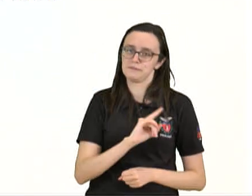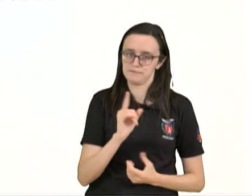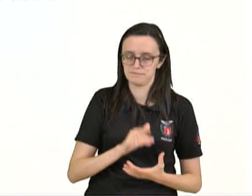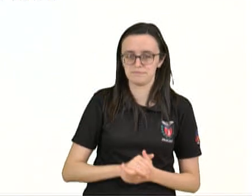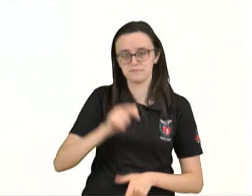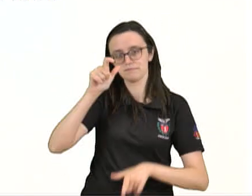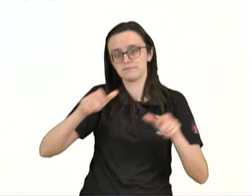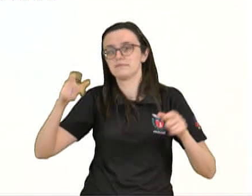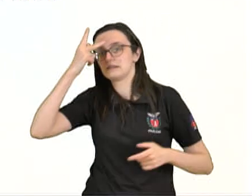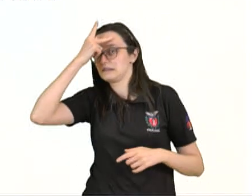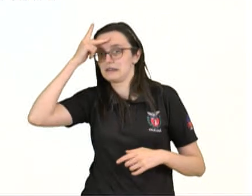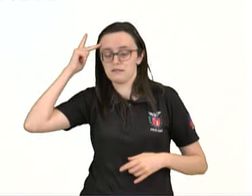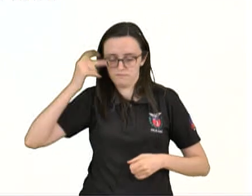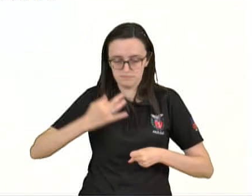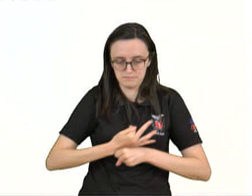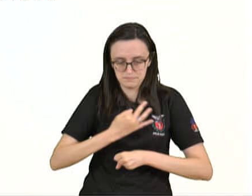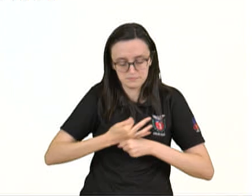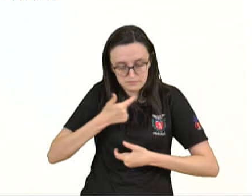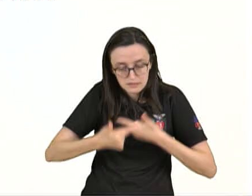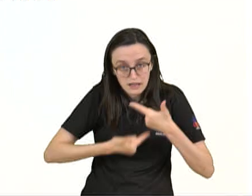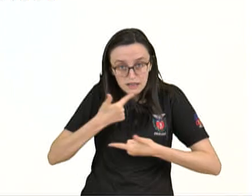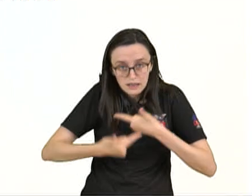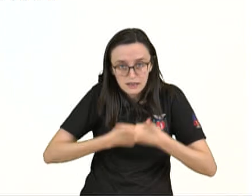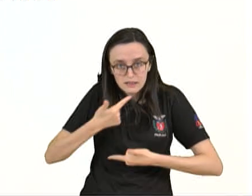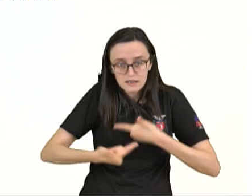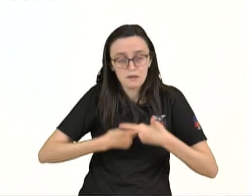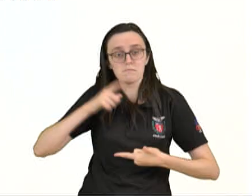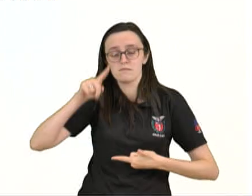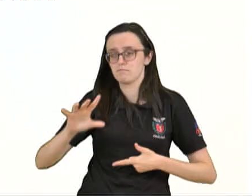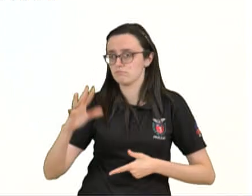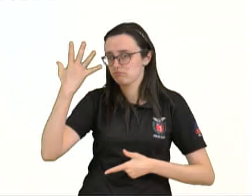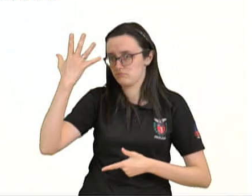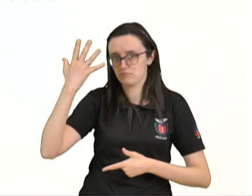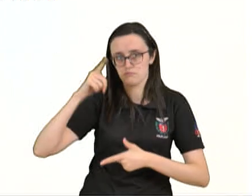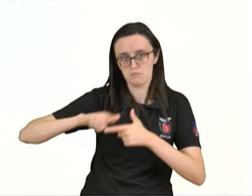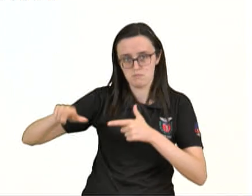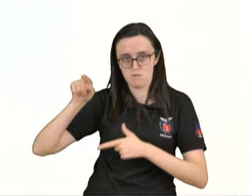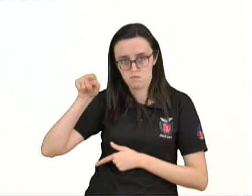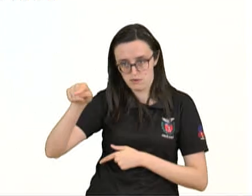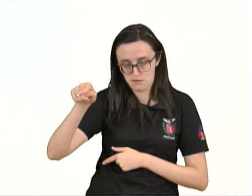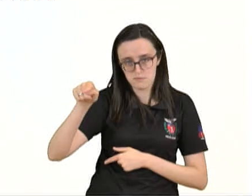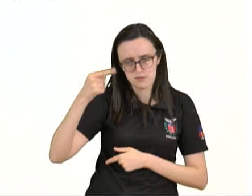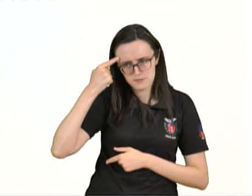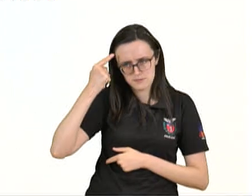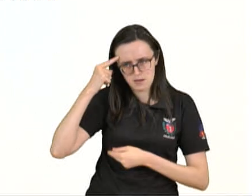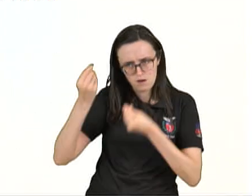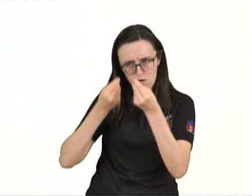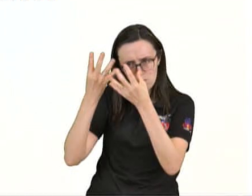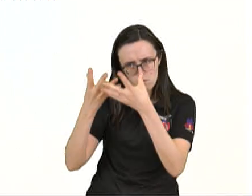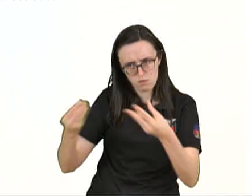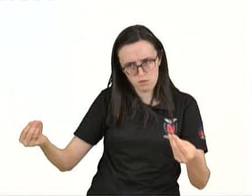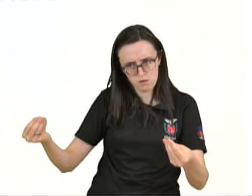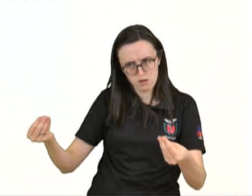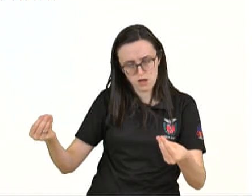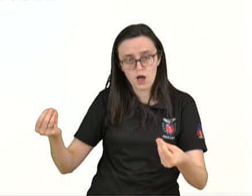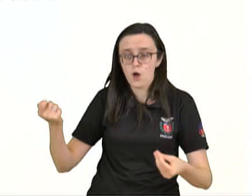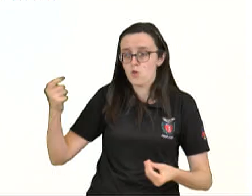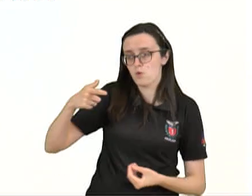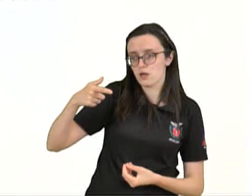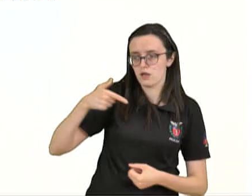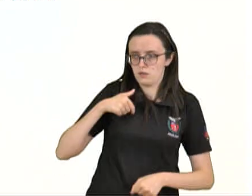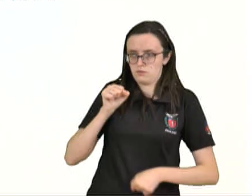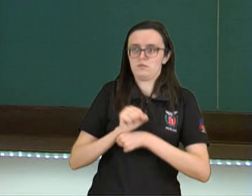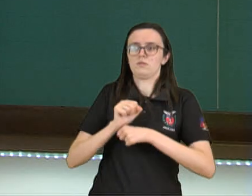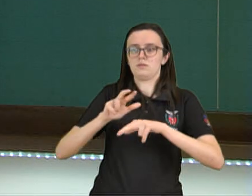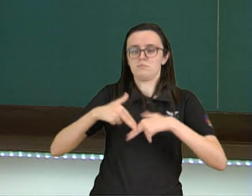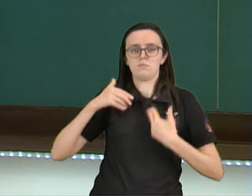pessoas resilientes trabalham na resolução de um problema ao invés de se deixarem paralisar por